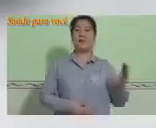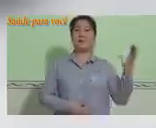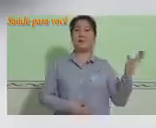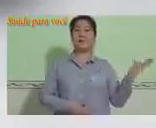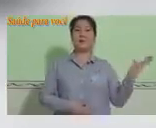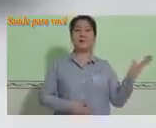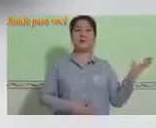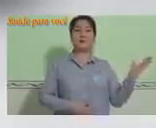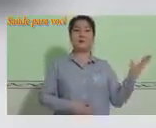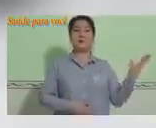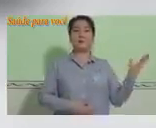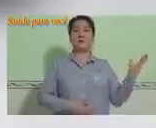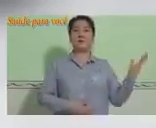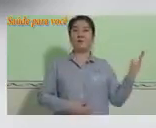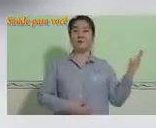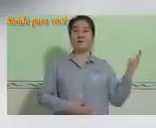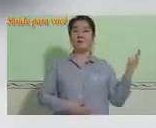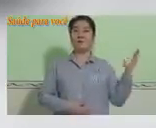dormir